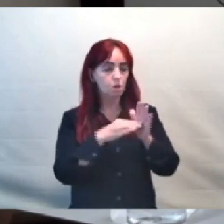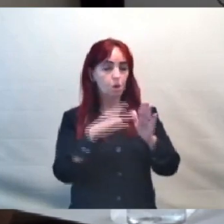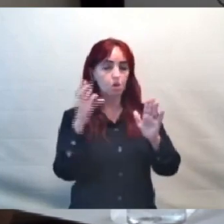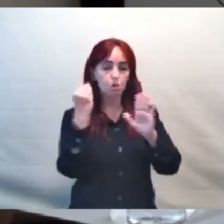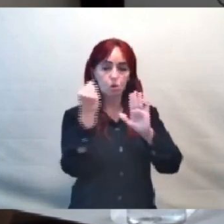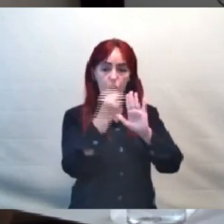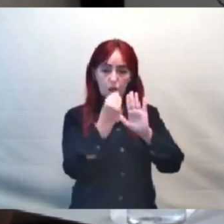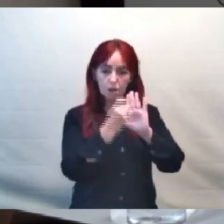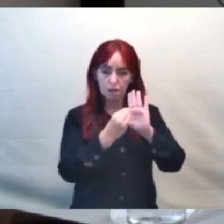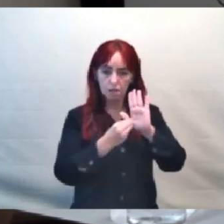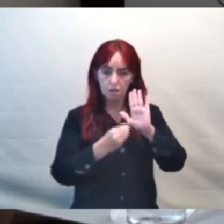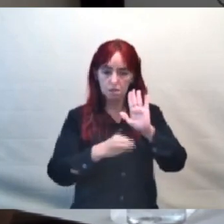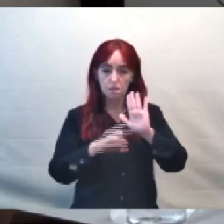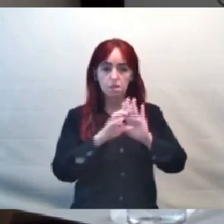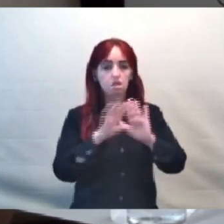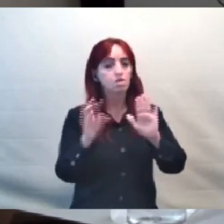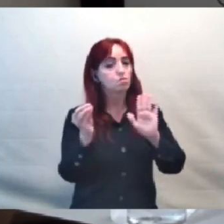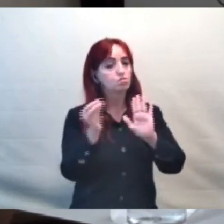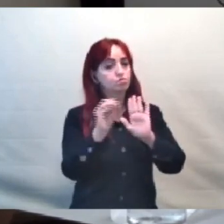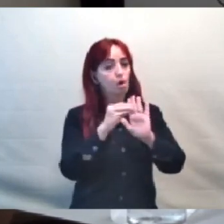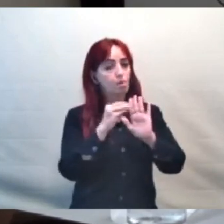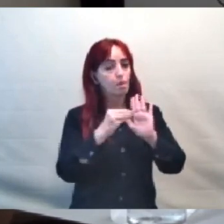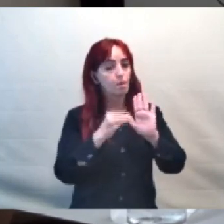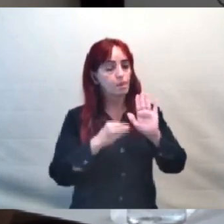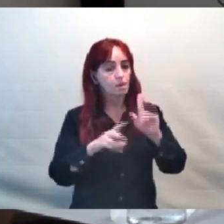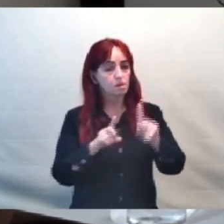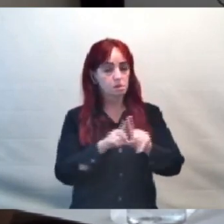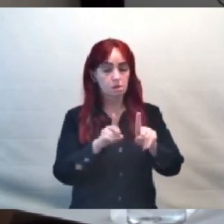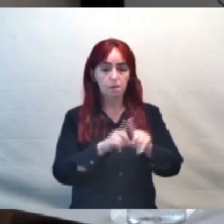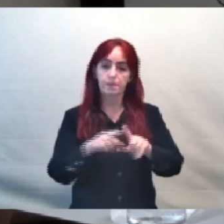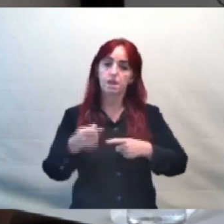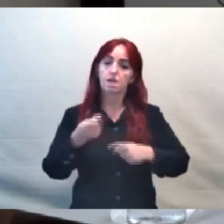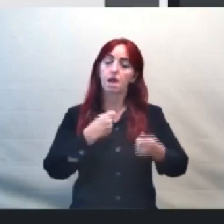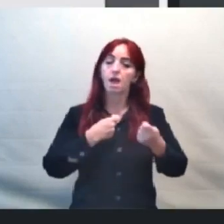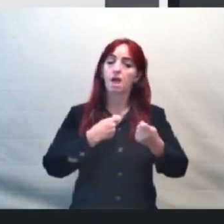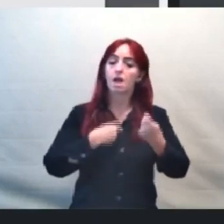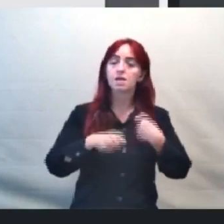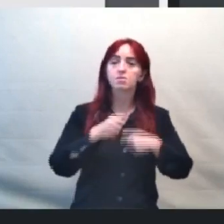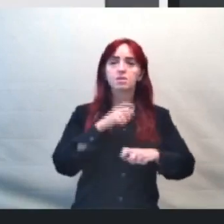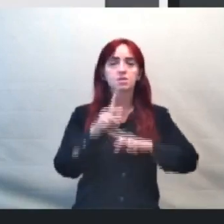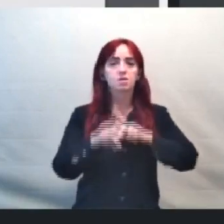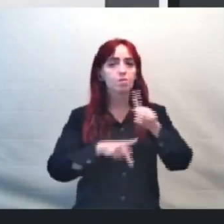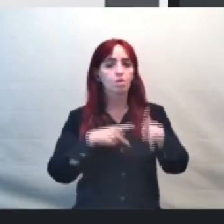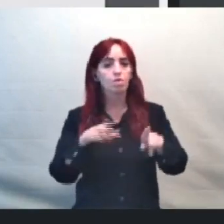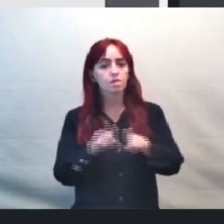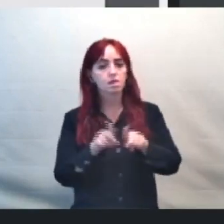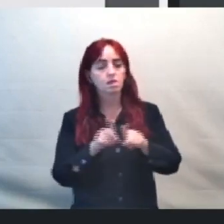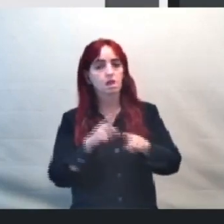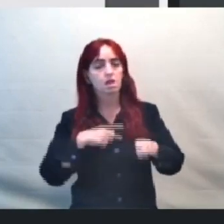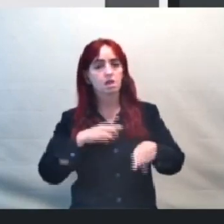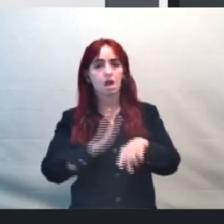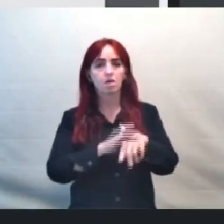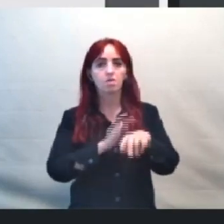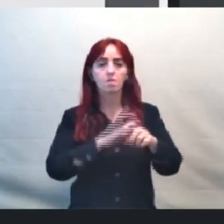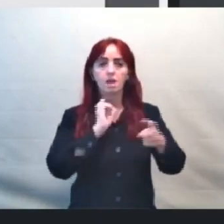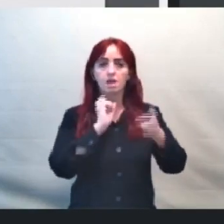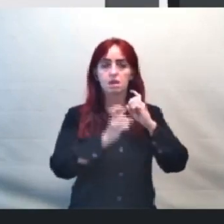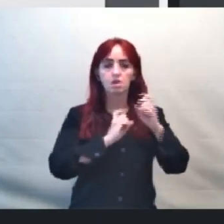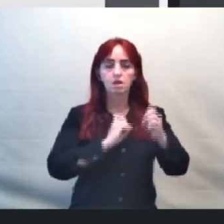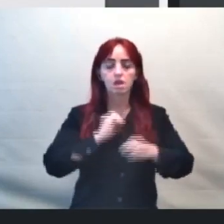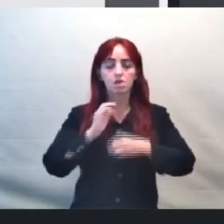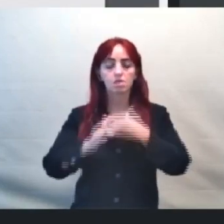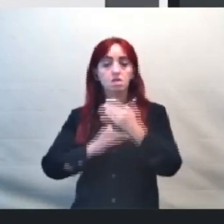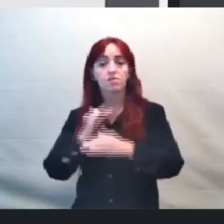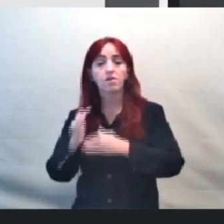pública está aí entre as que tiveram mais reuniões. Desenvolvimento econômico, 16. Administração, 19. Direitos